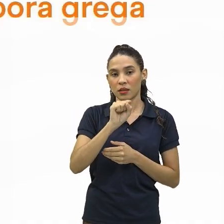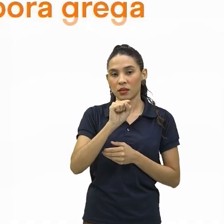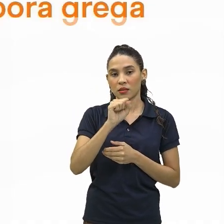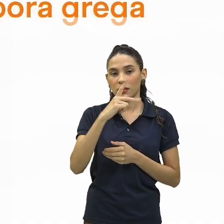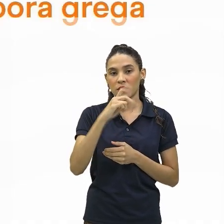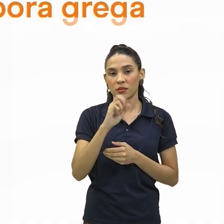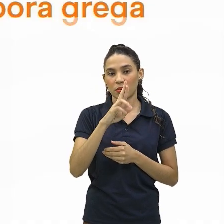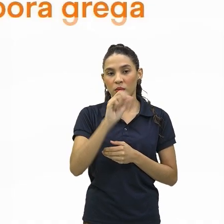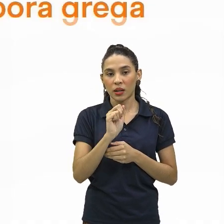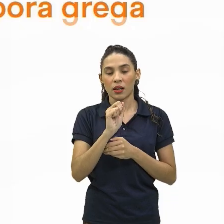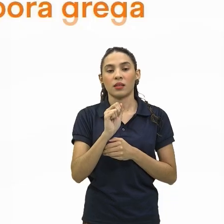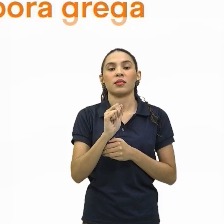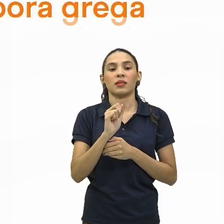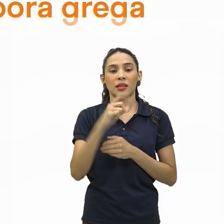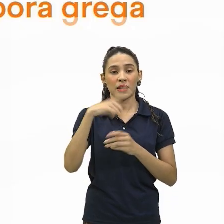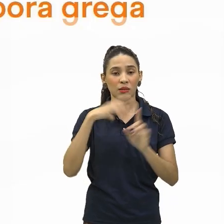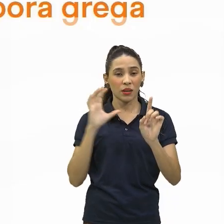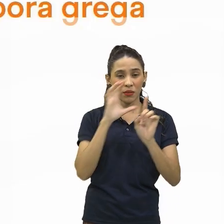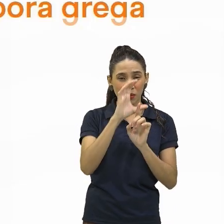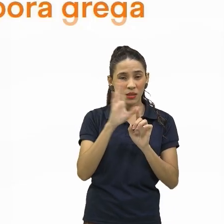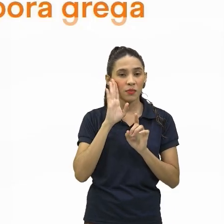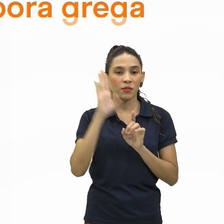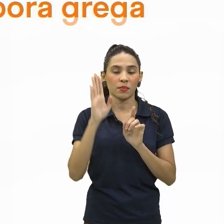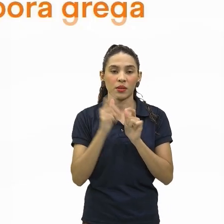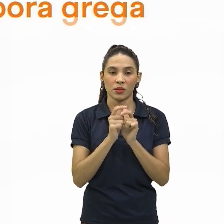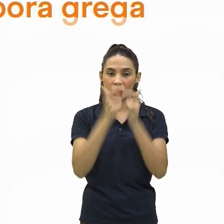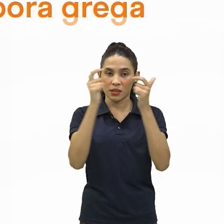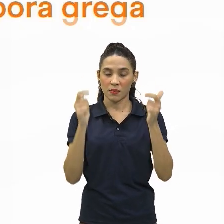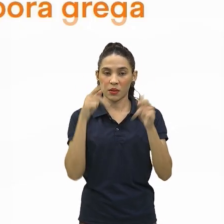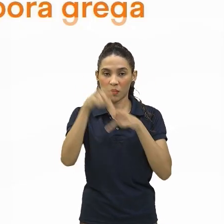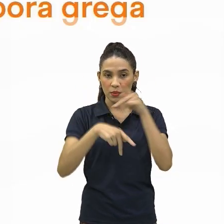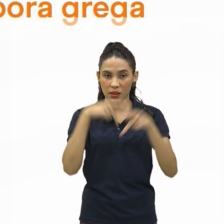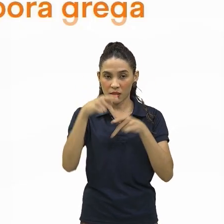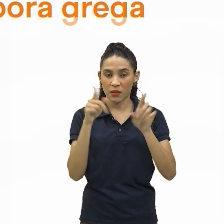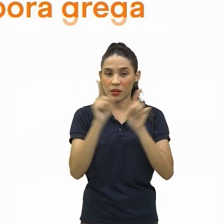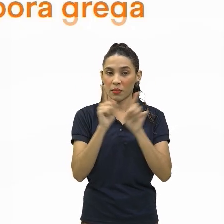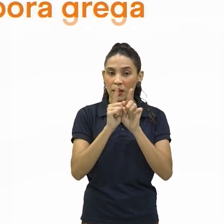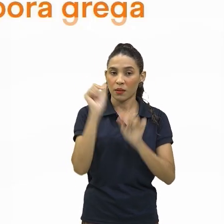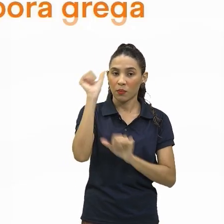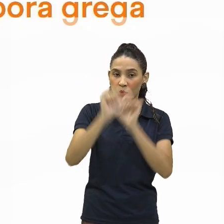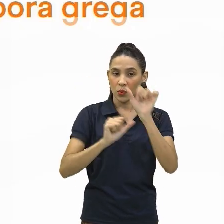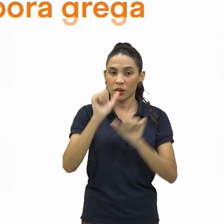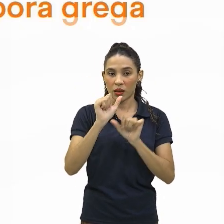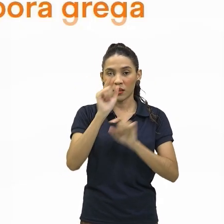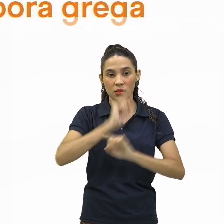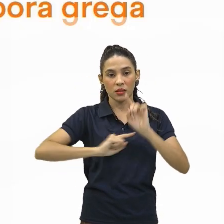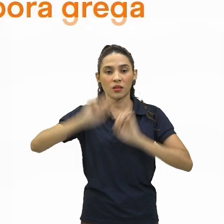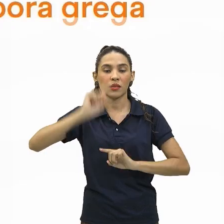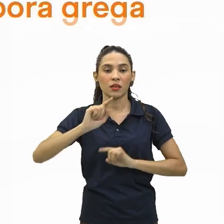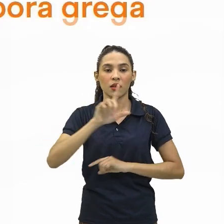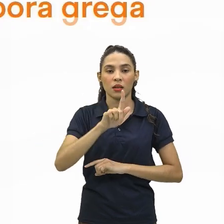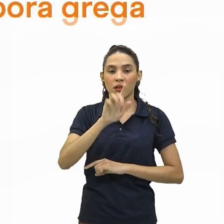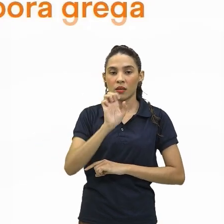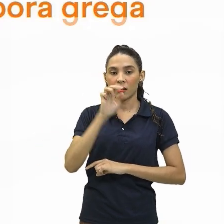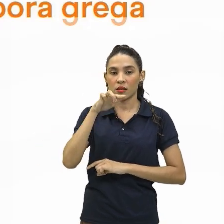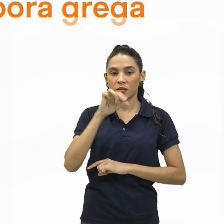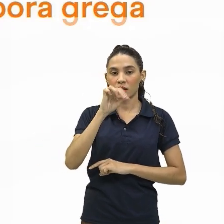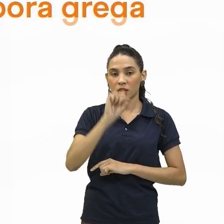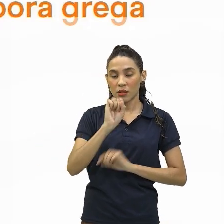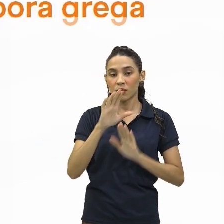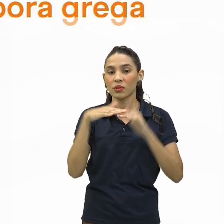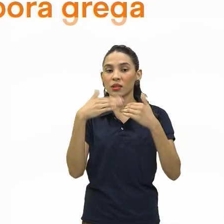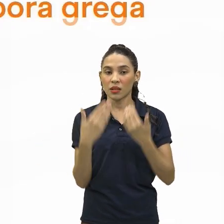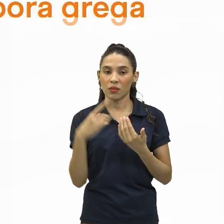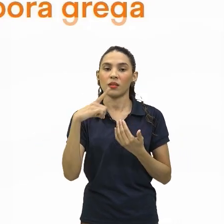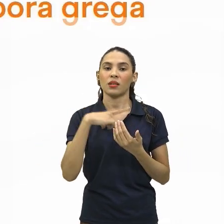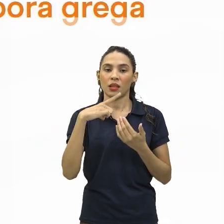motivada justamente pelo crescimento populacional e pelas transformações nos guenos. Então você tem justamente um